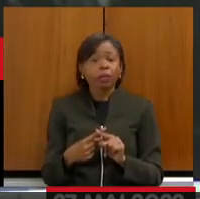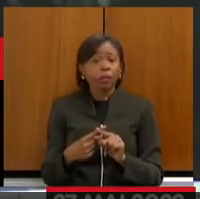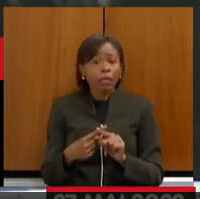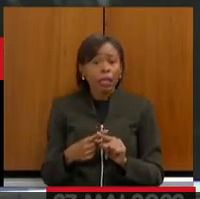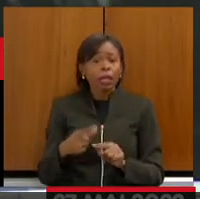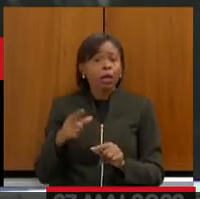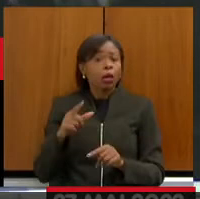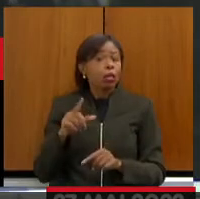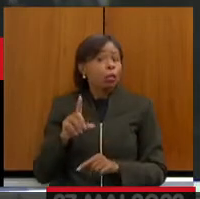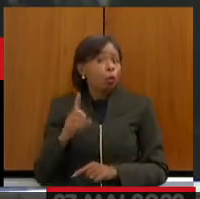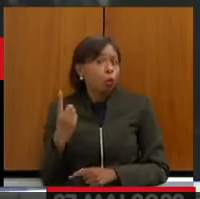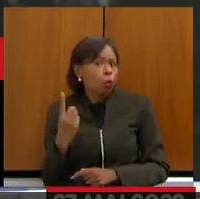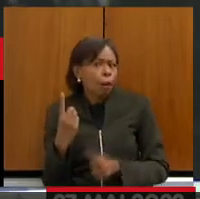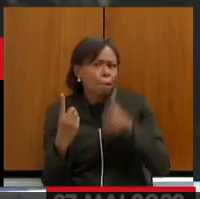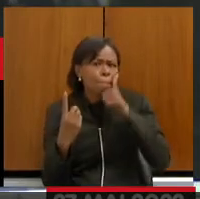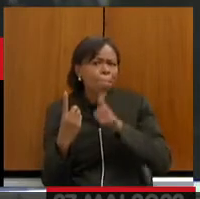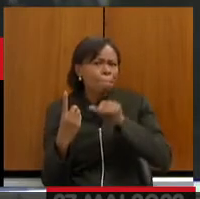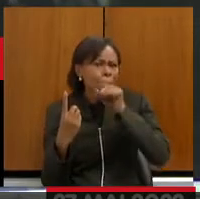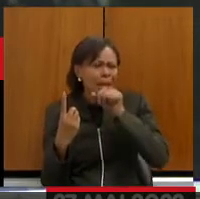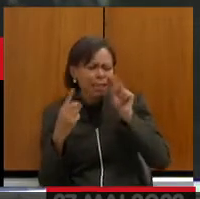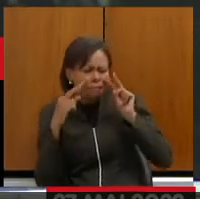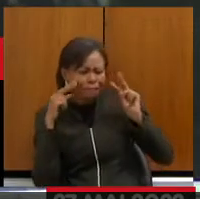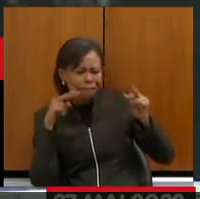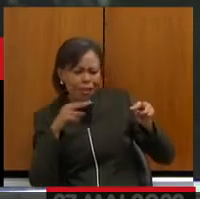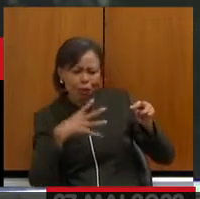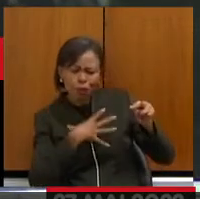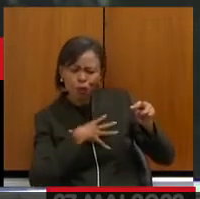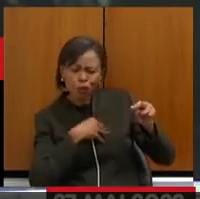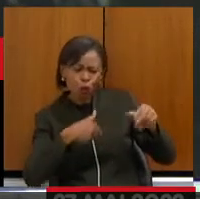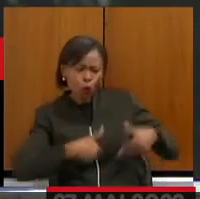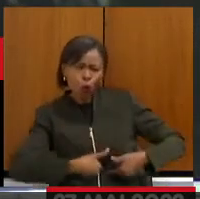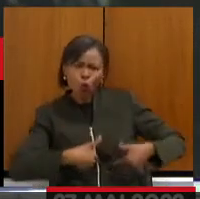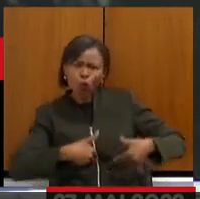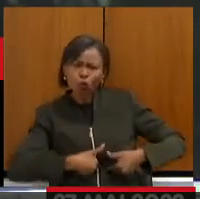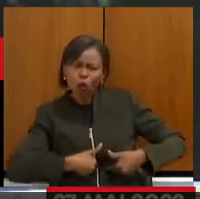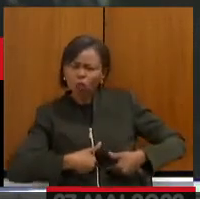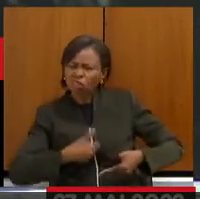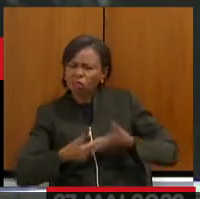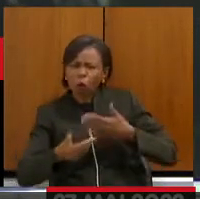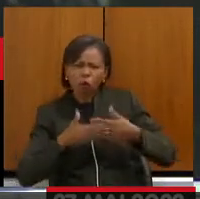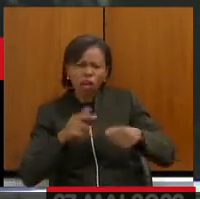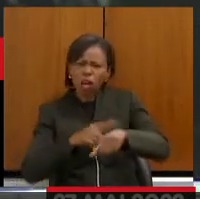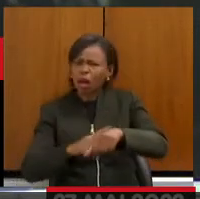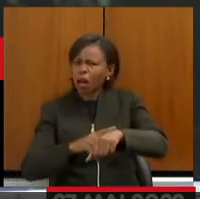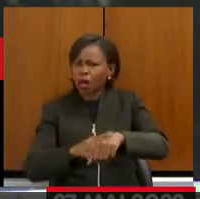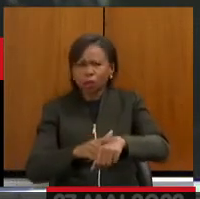uma mãe vendo um filho passar fome seja de qual cor